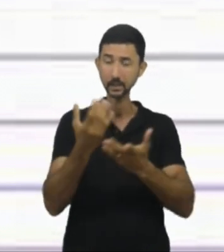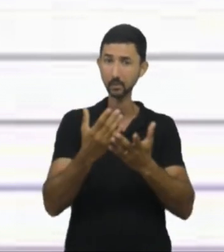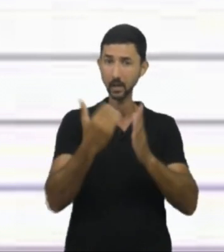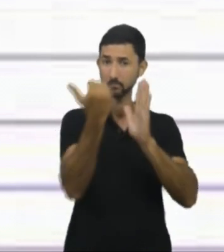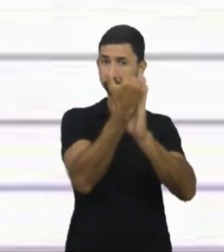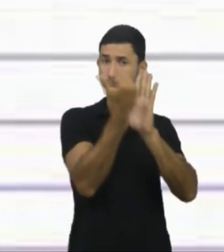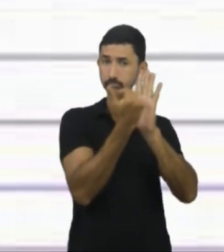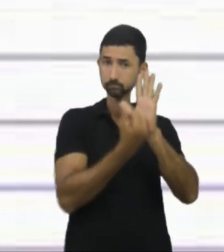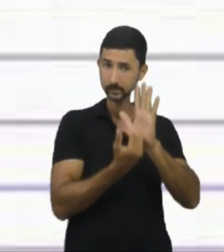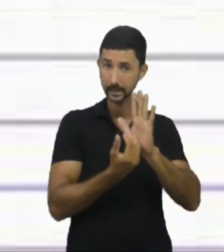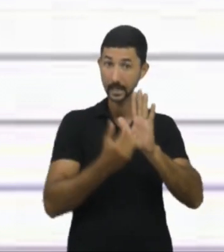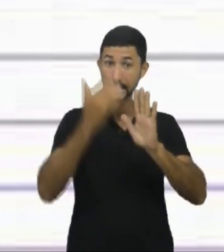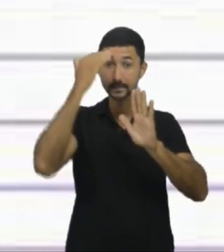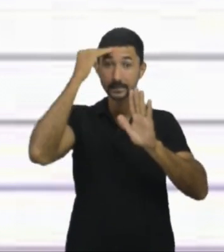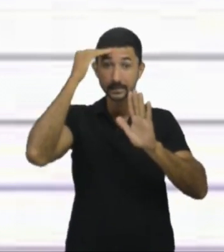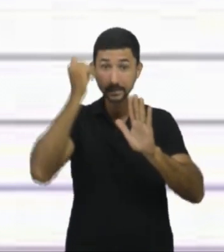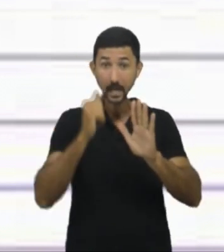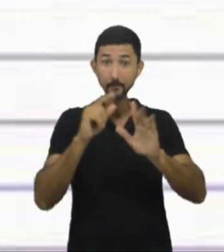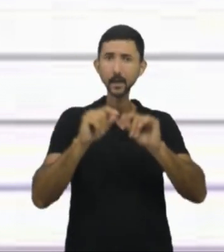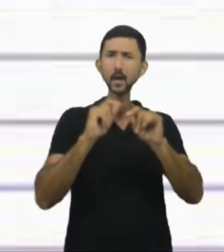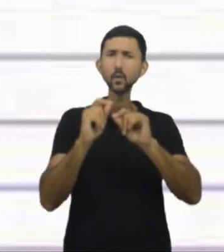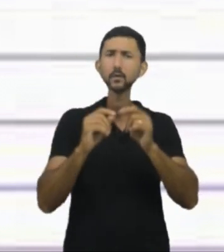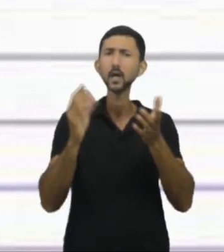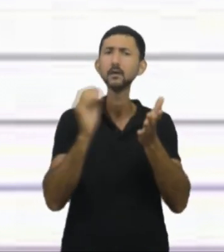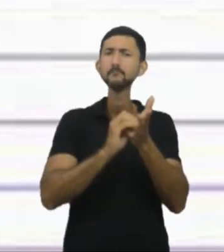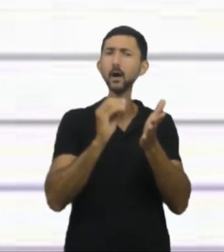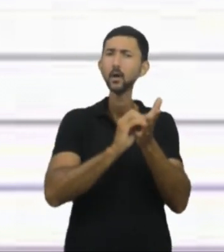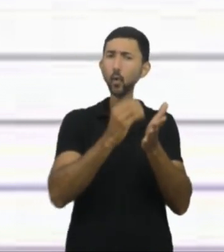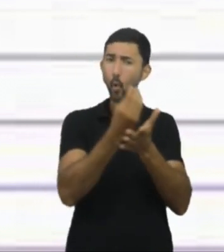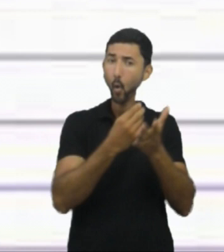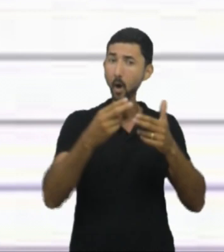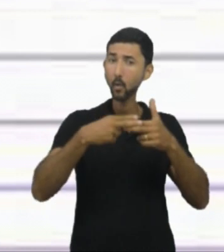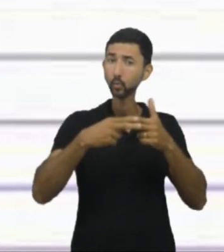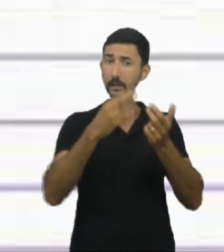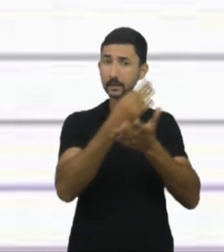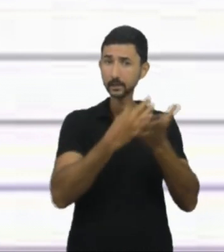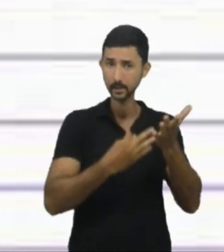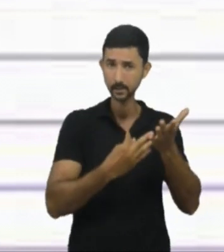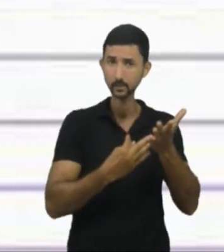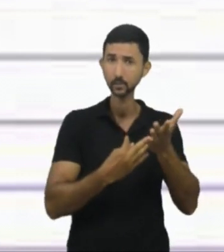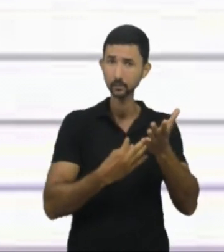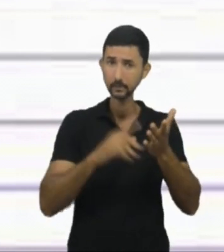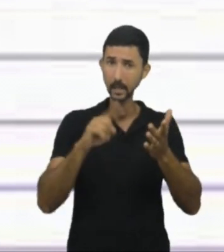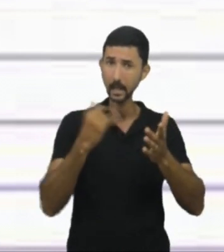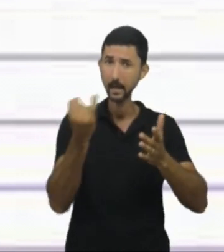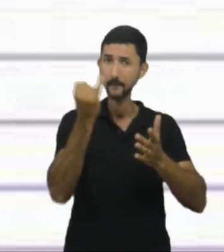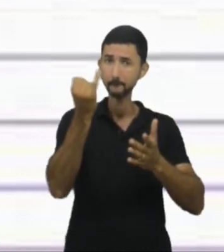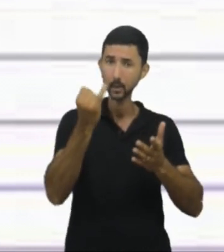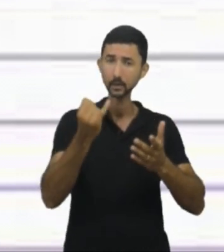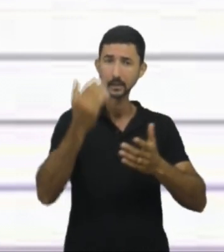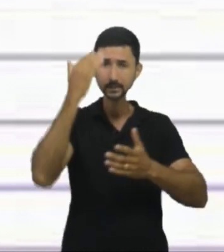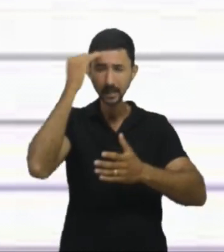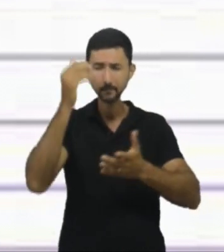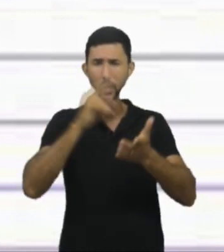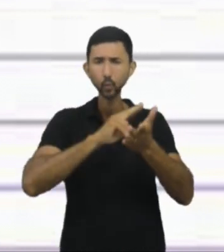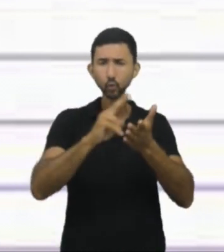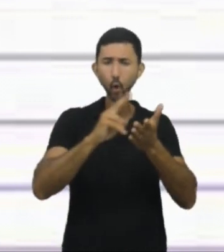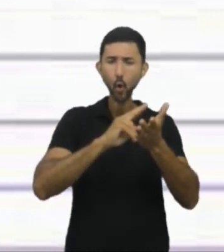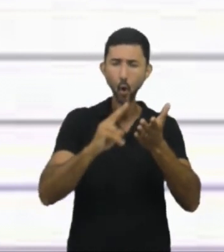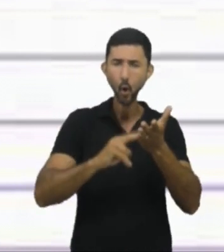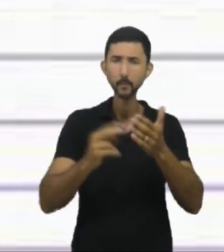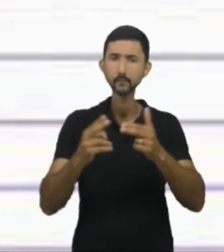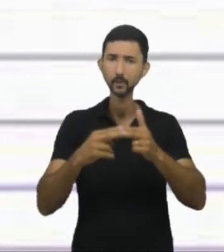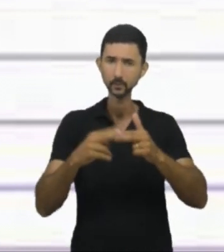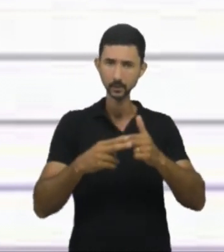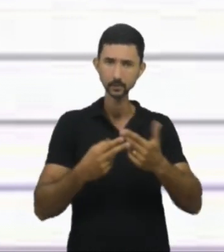a classificação, mas você saber para que elas são usadas no texto. Ainda assim, é importante você saber o nome daquilo que você está